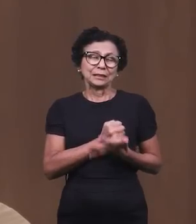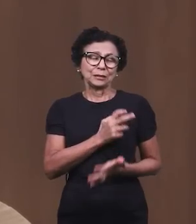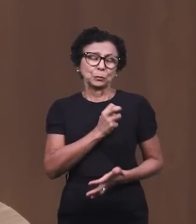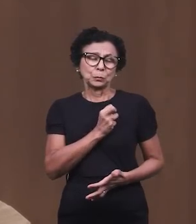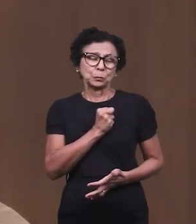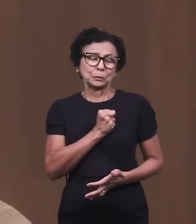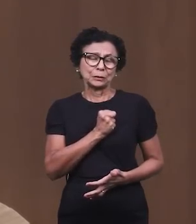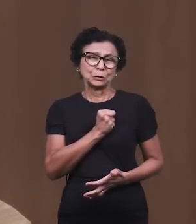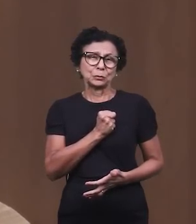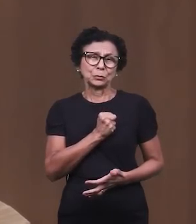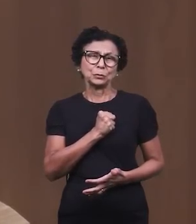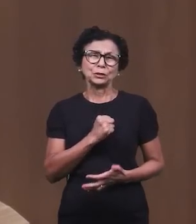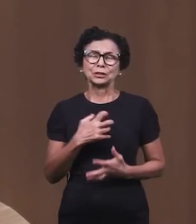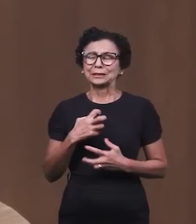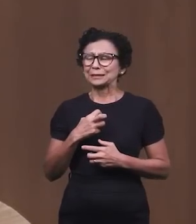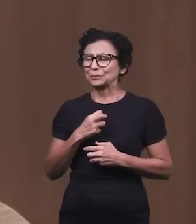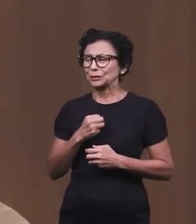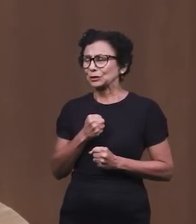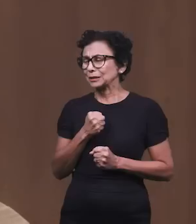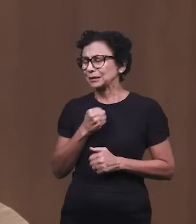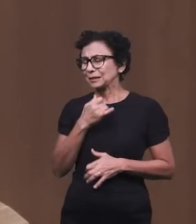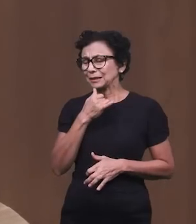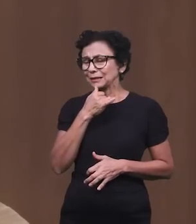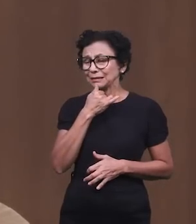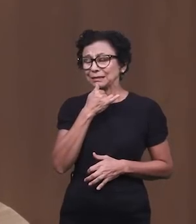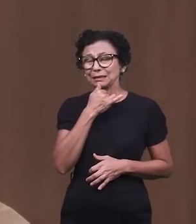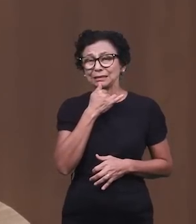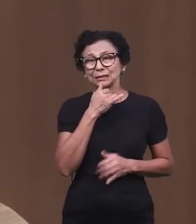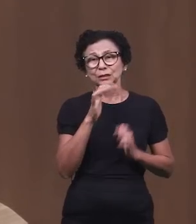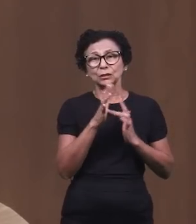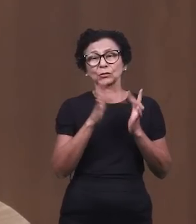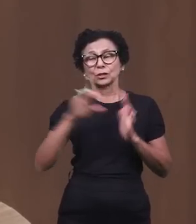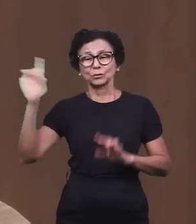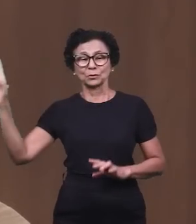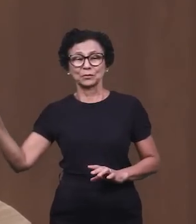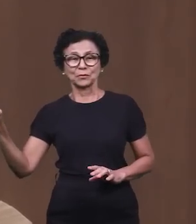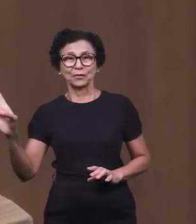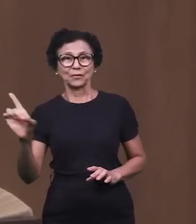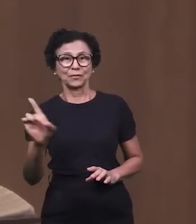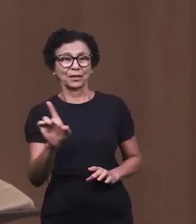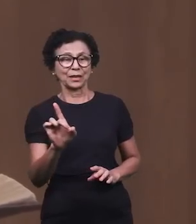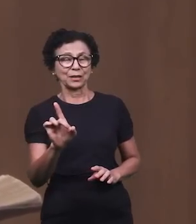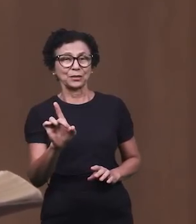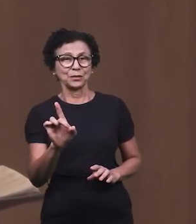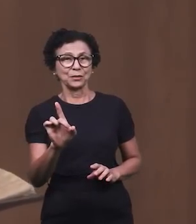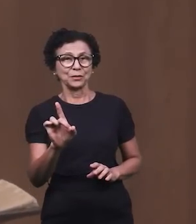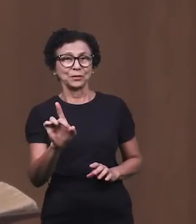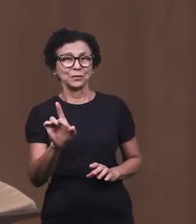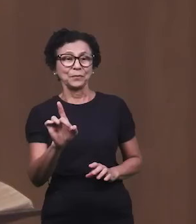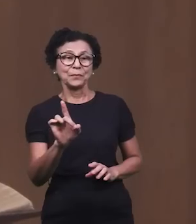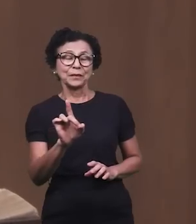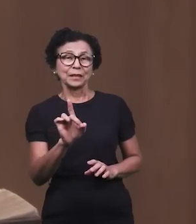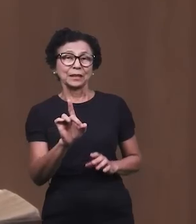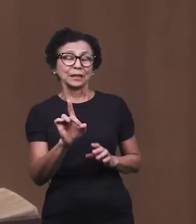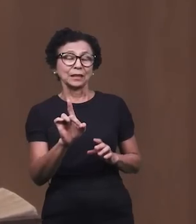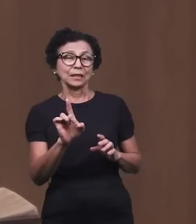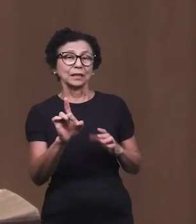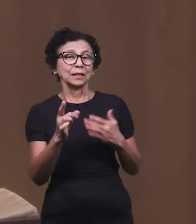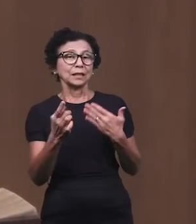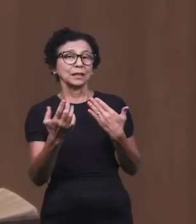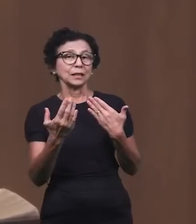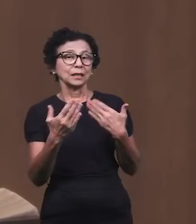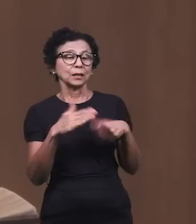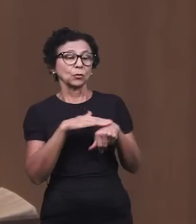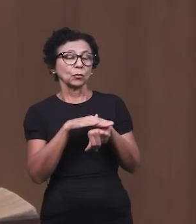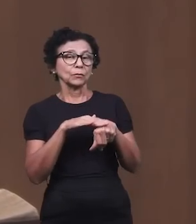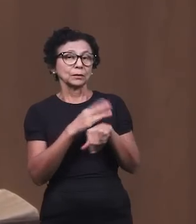grande alegria no coração deles, quando o Senhor estava falando com eles da palavra. Então, esta bênção, o Senhor ele tem